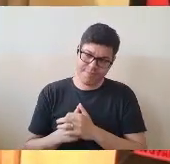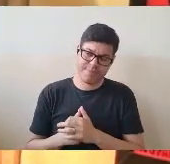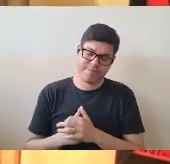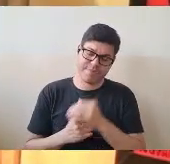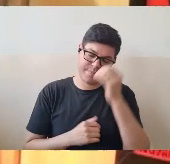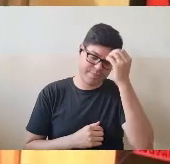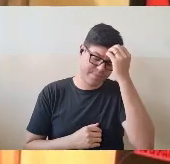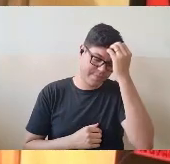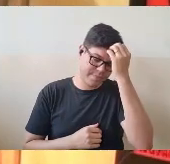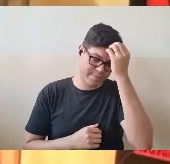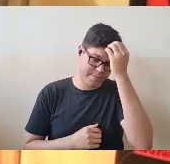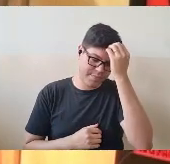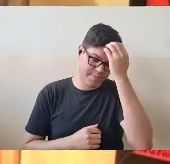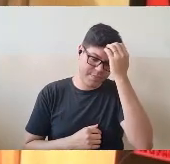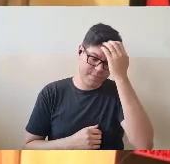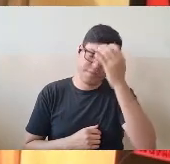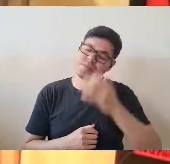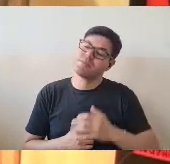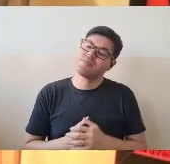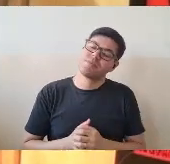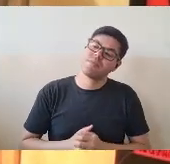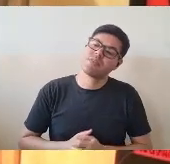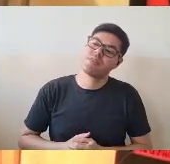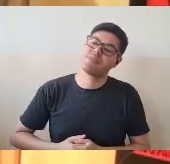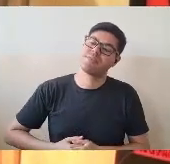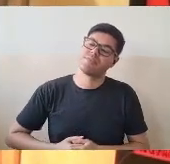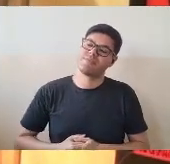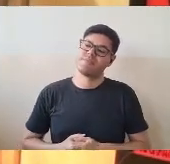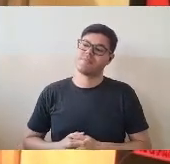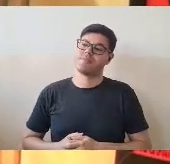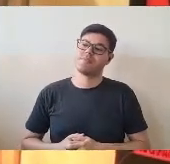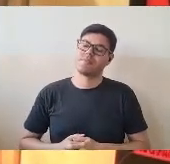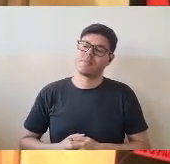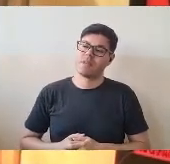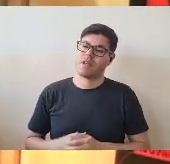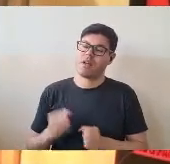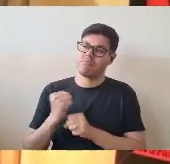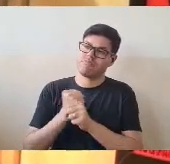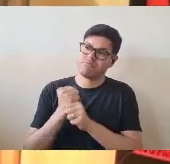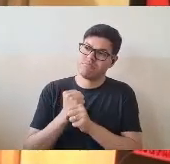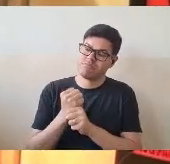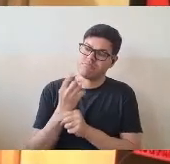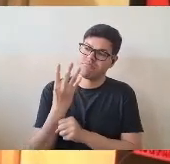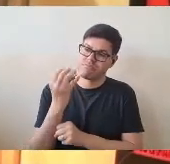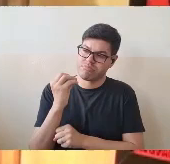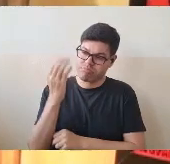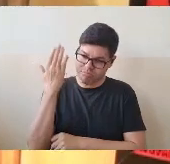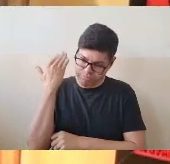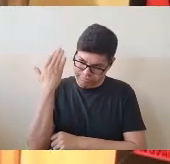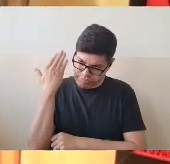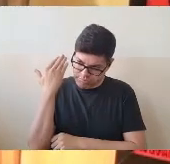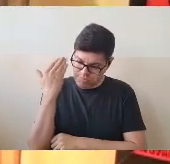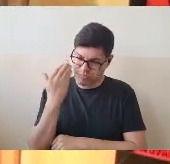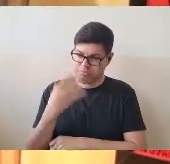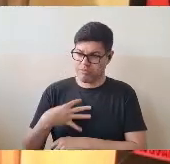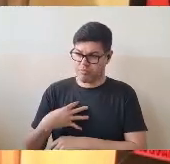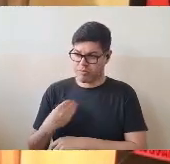O Gilzinho nasceu já há 40 anos, quase 40 anos. Sim, E o